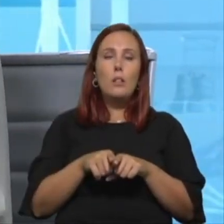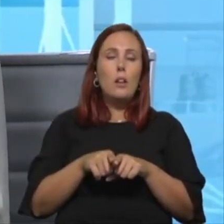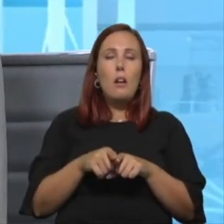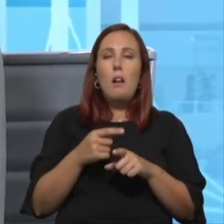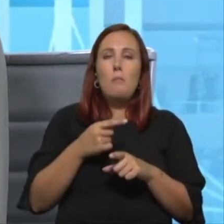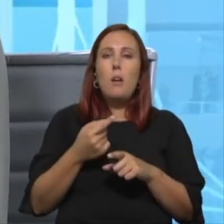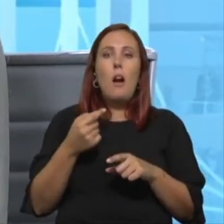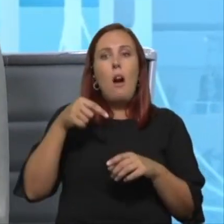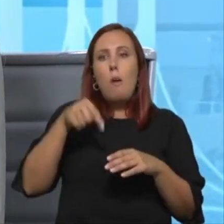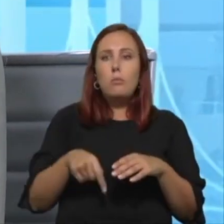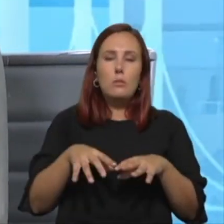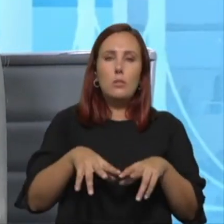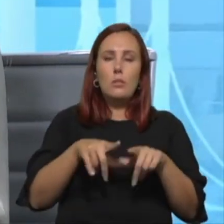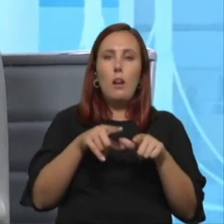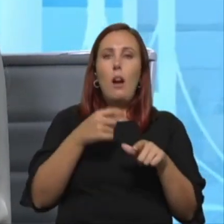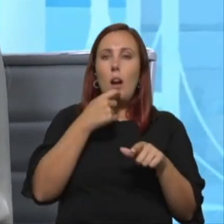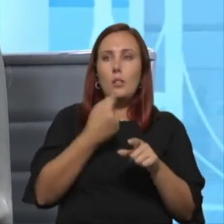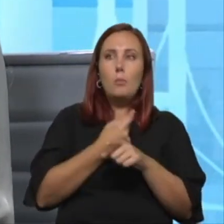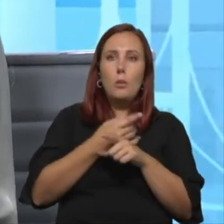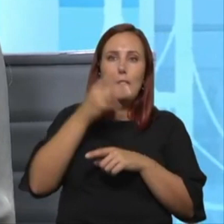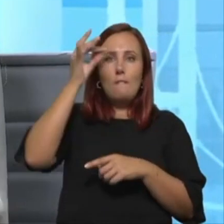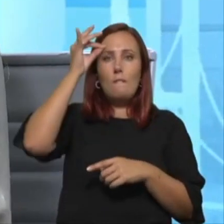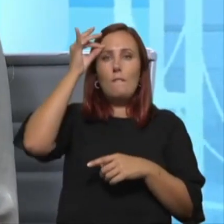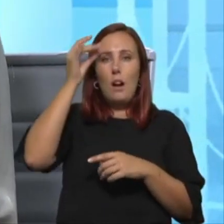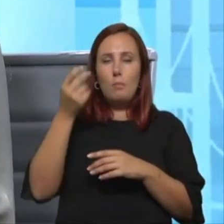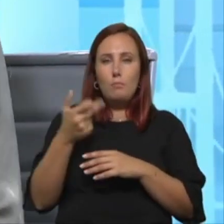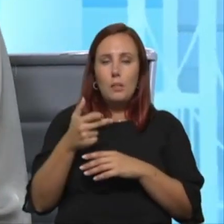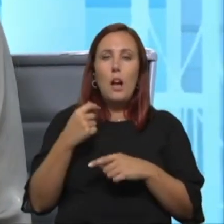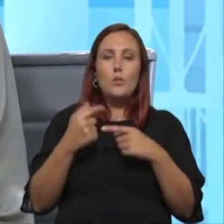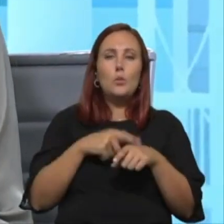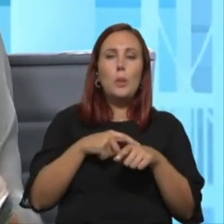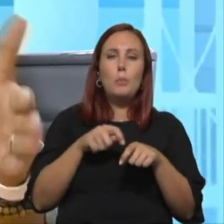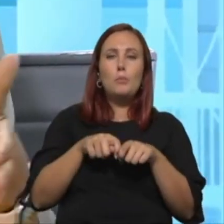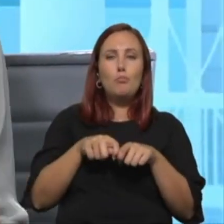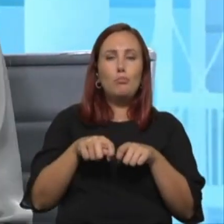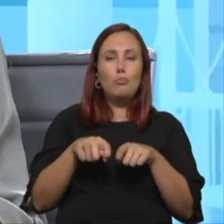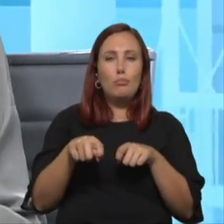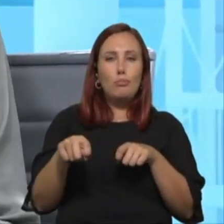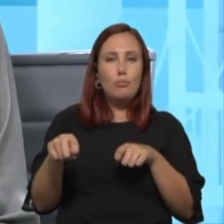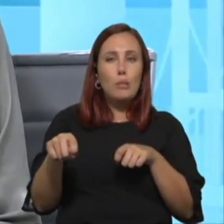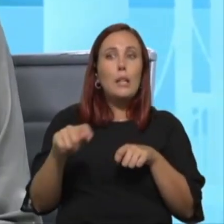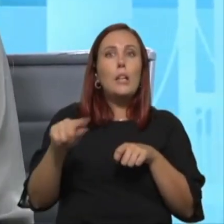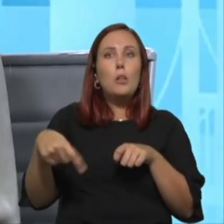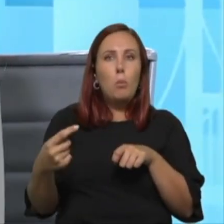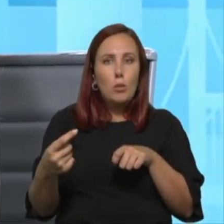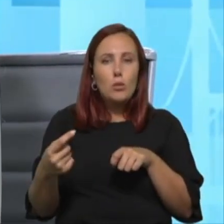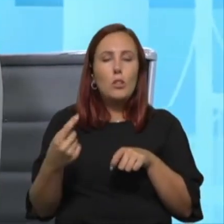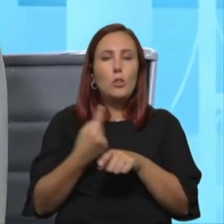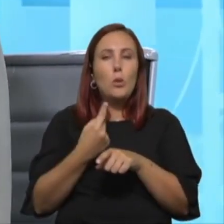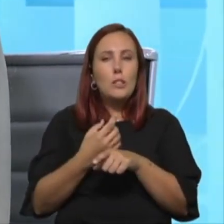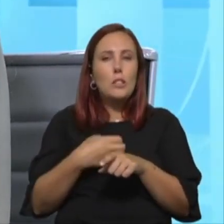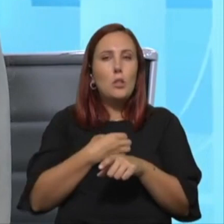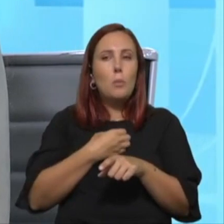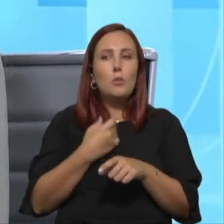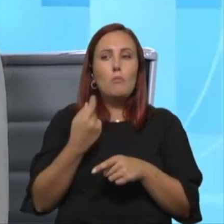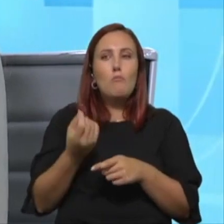desenvolvem imediatamente após os fatores traumáticos, normalmente há um período de latência, um período que passa até que apareçam os primeiros sintomas. Os estudos